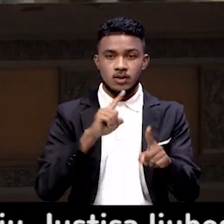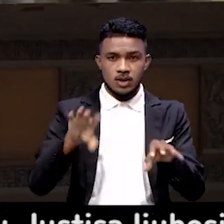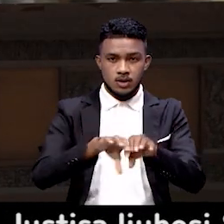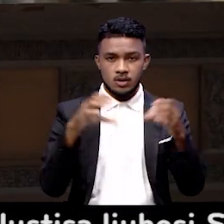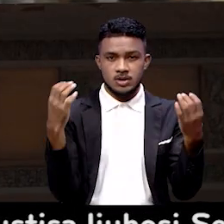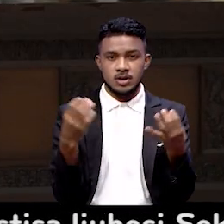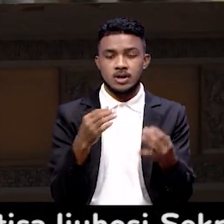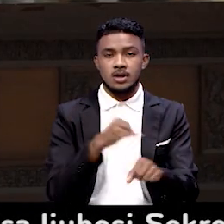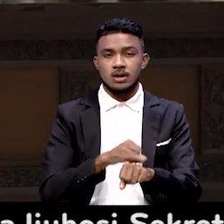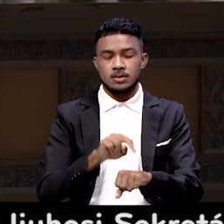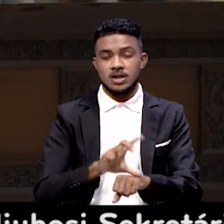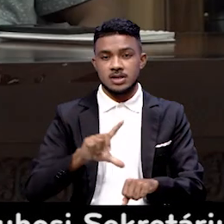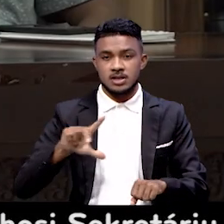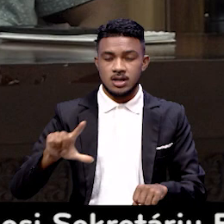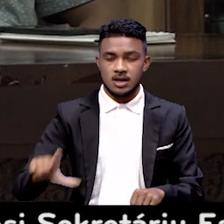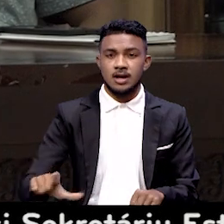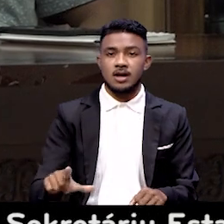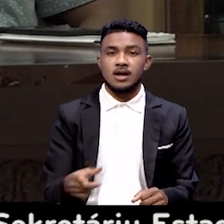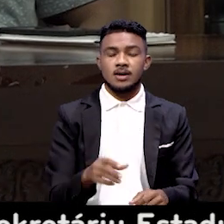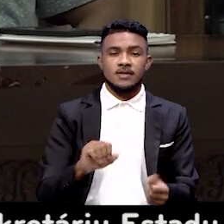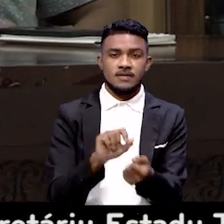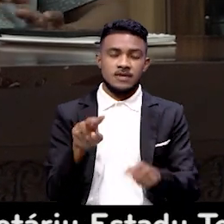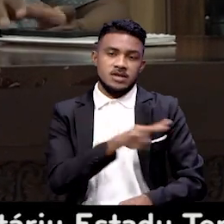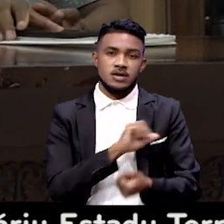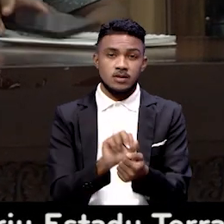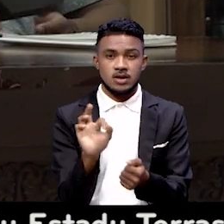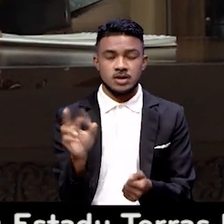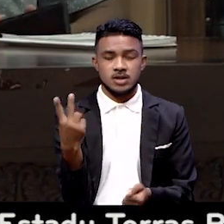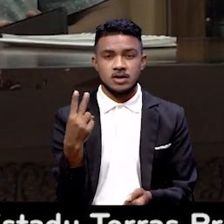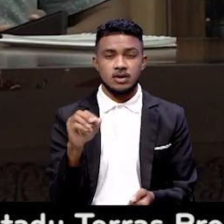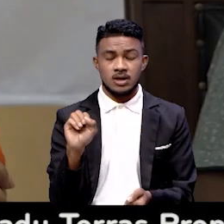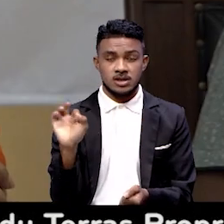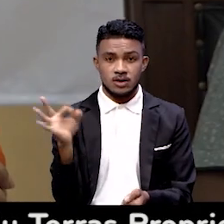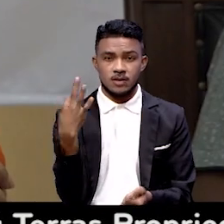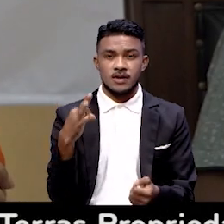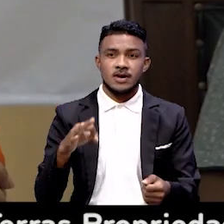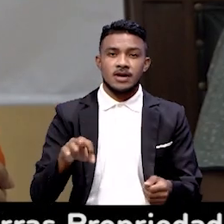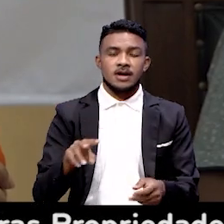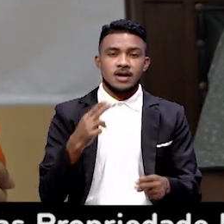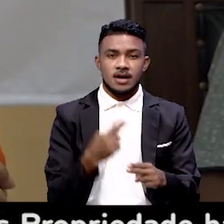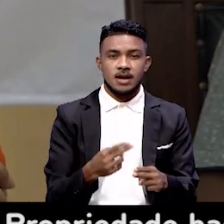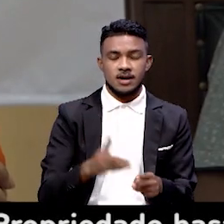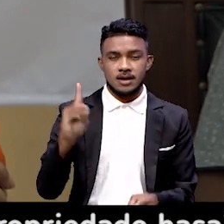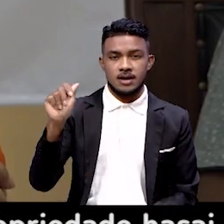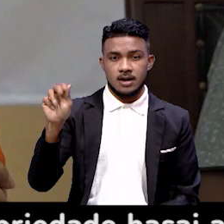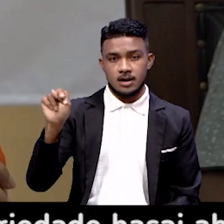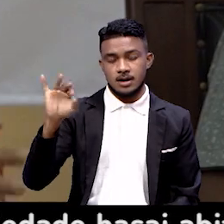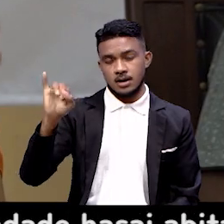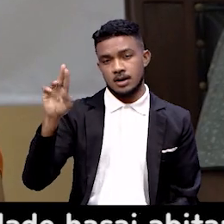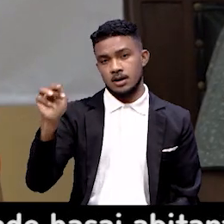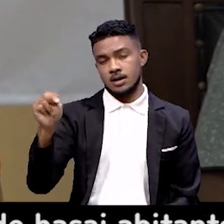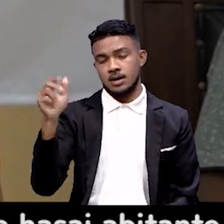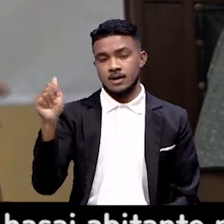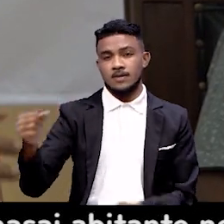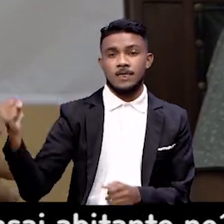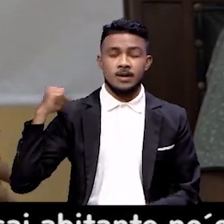para Implementação Vacina COVID-19, Danina Coelho Hateten, governo decide hoje estender programa campanha vacinação e